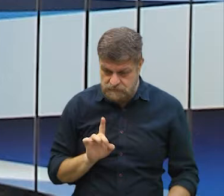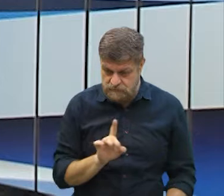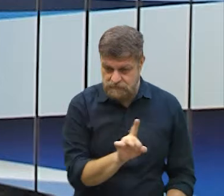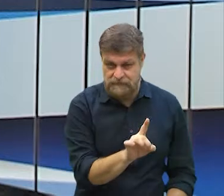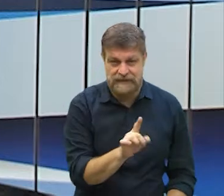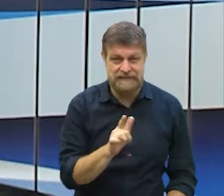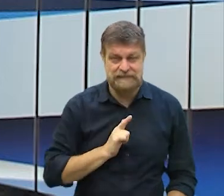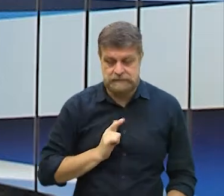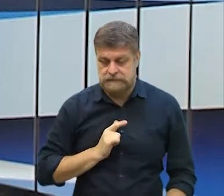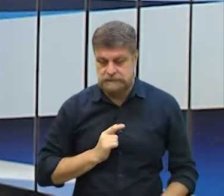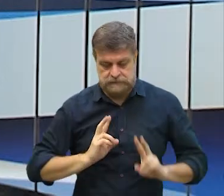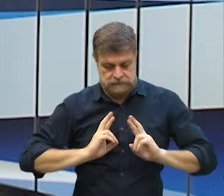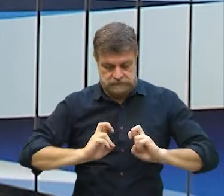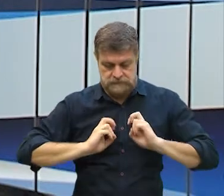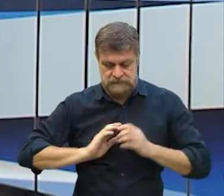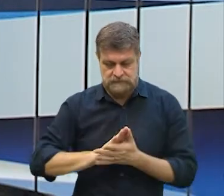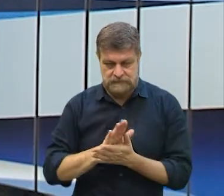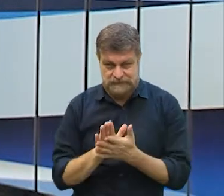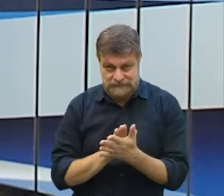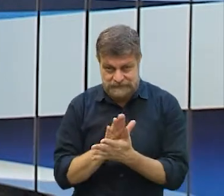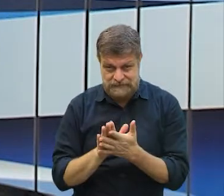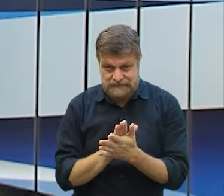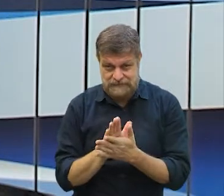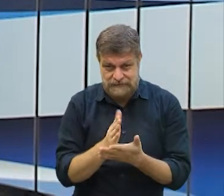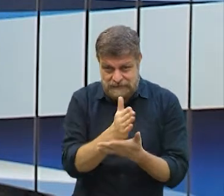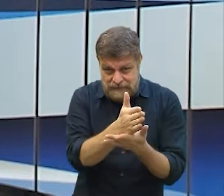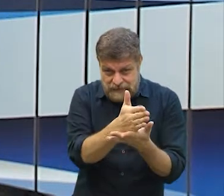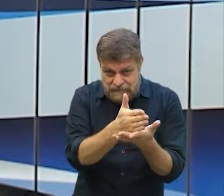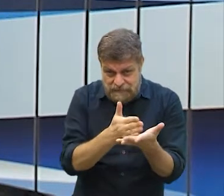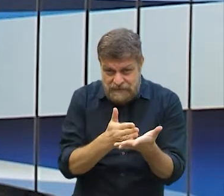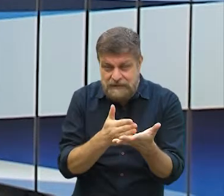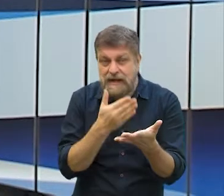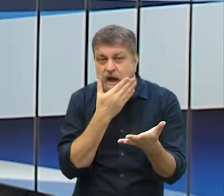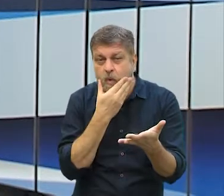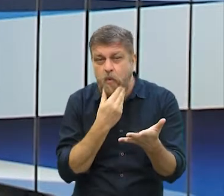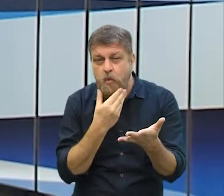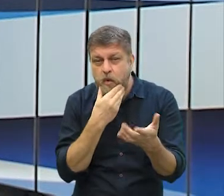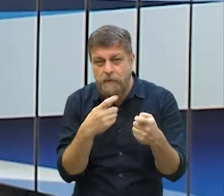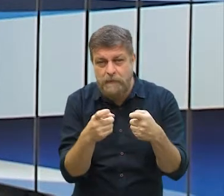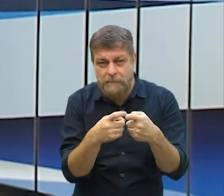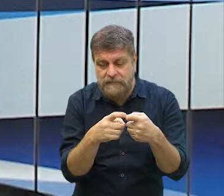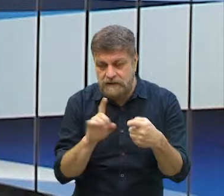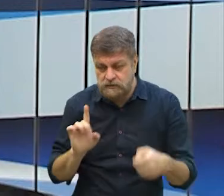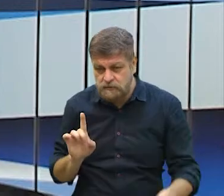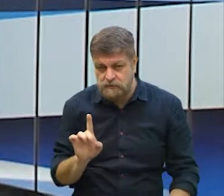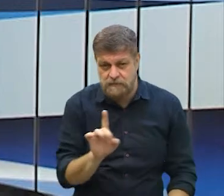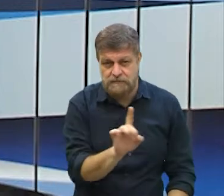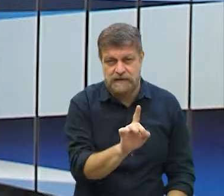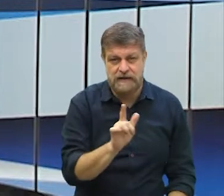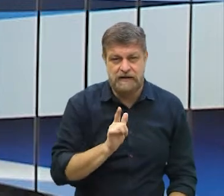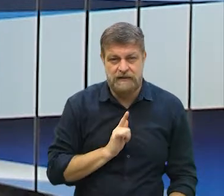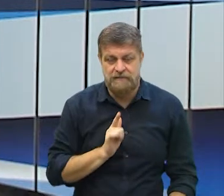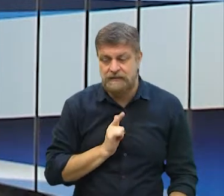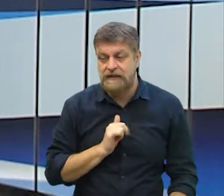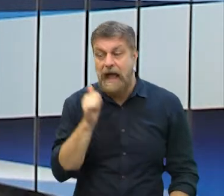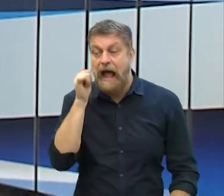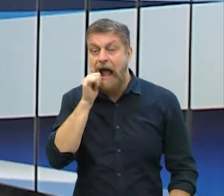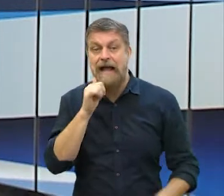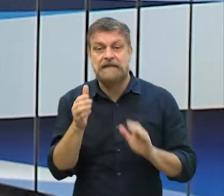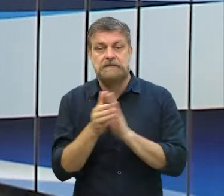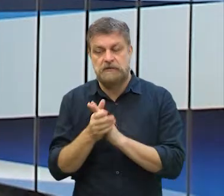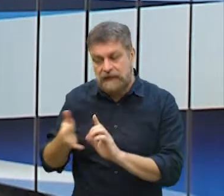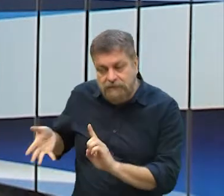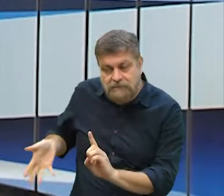médica sem ter sintomas. E metade dos homens que vai ao urologista é incentivado pela